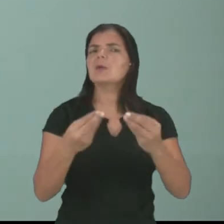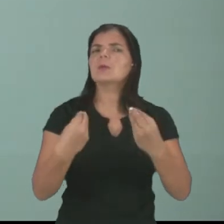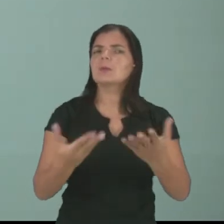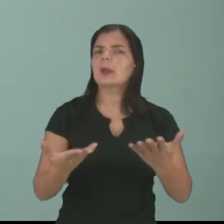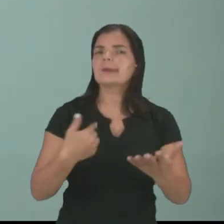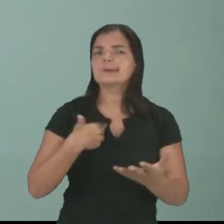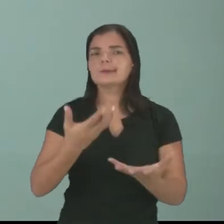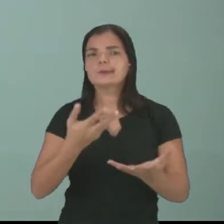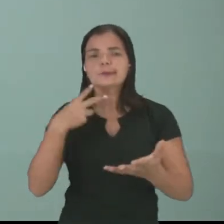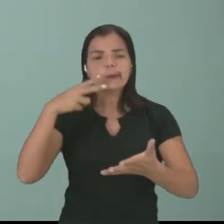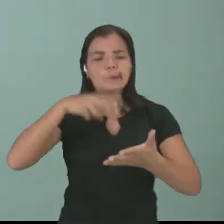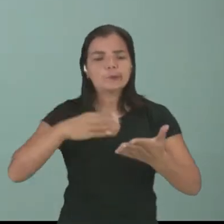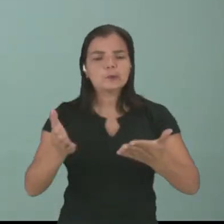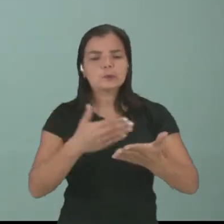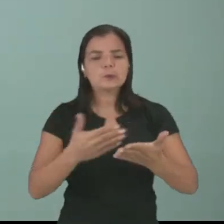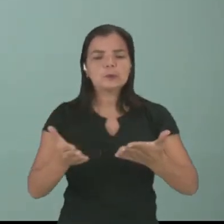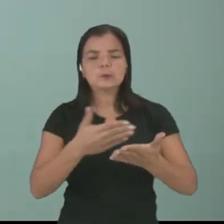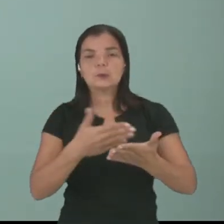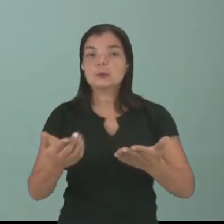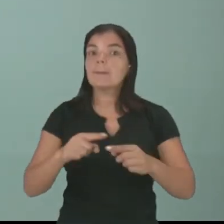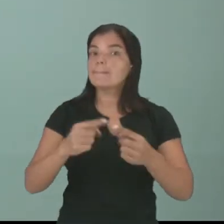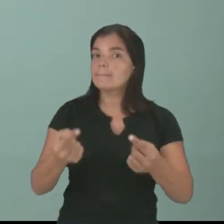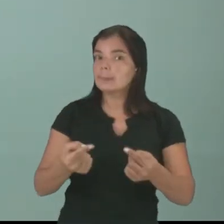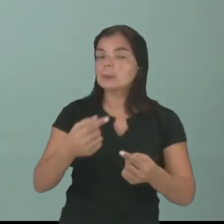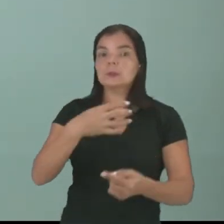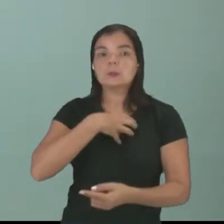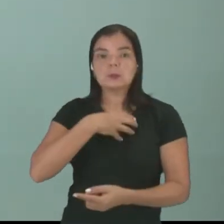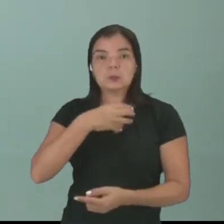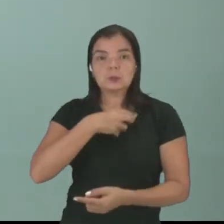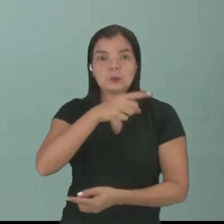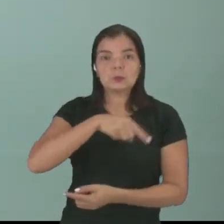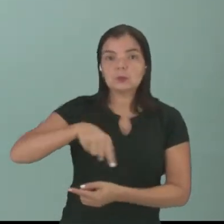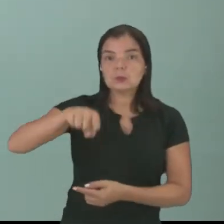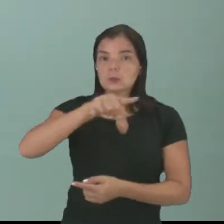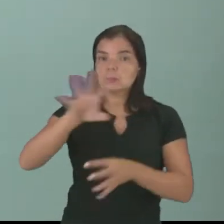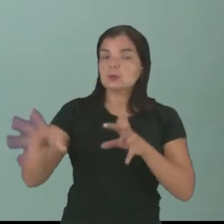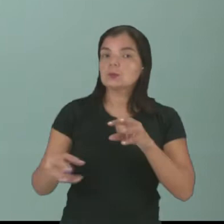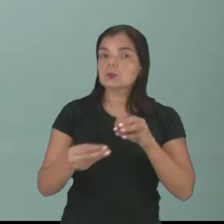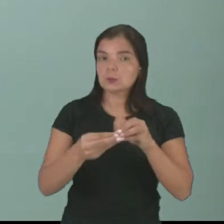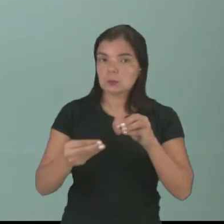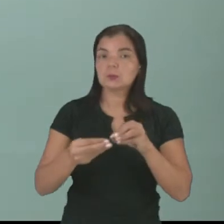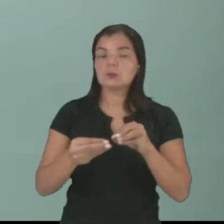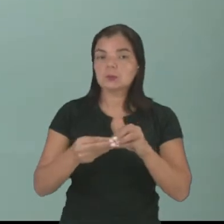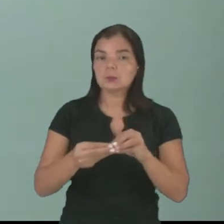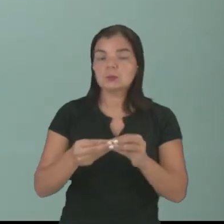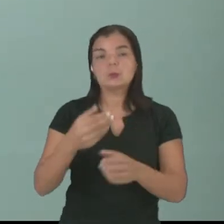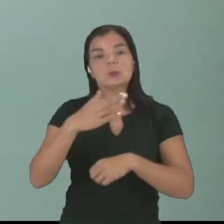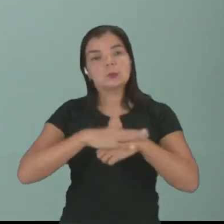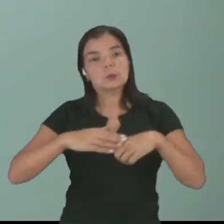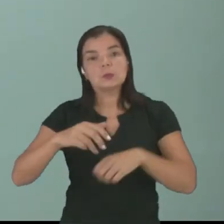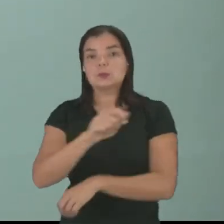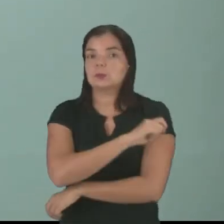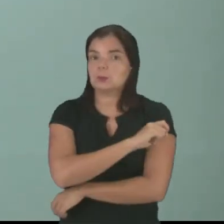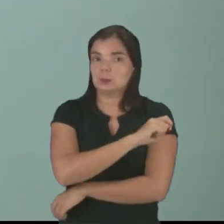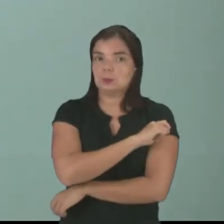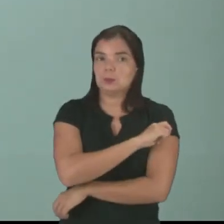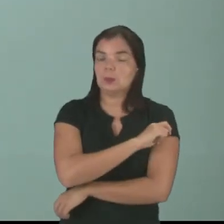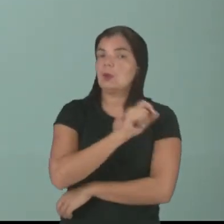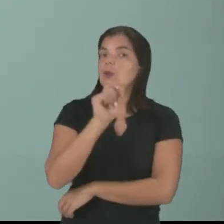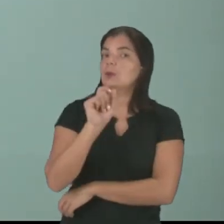quê? Quando eu quiser eu vou lá e folheio. Mas a atitude de você resumir, minha gente, meus queridos alunos,